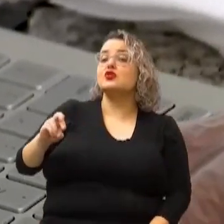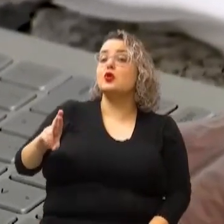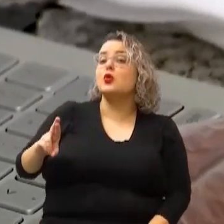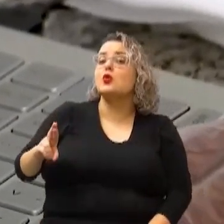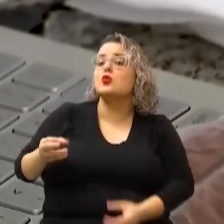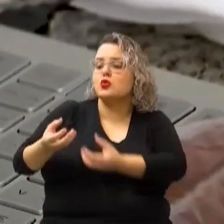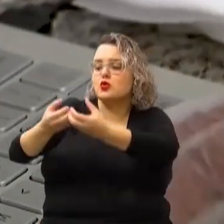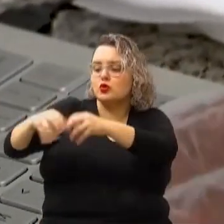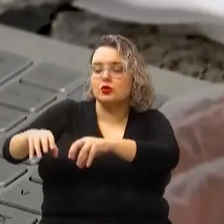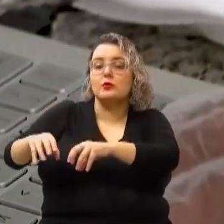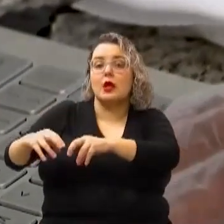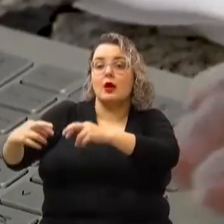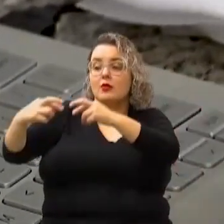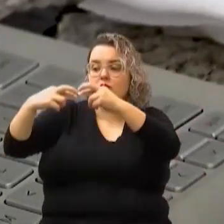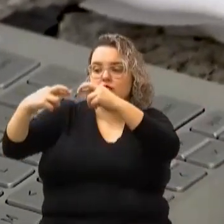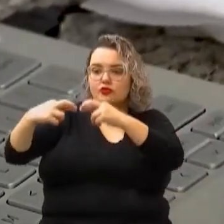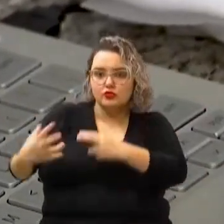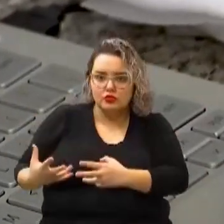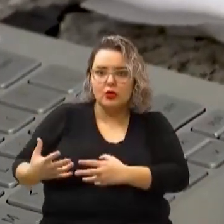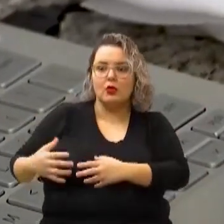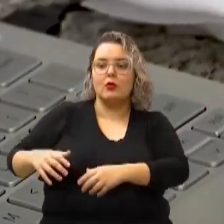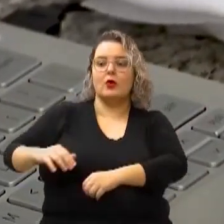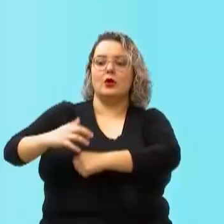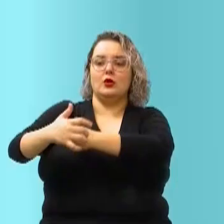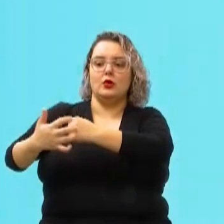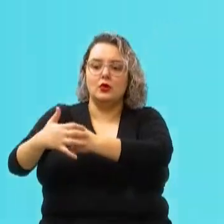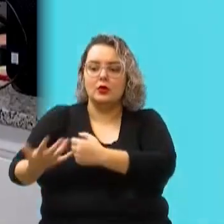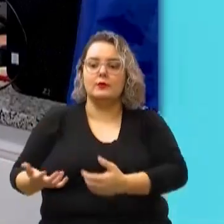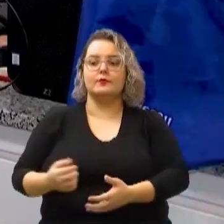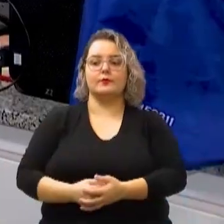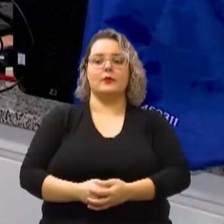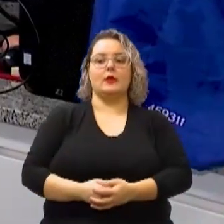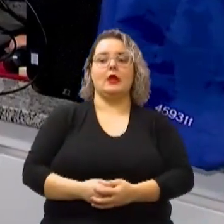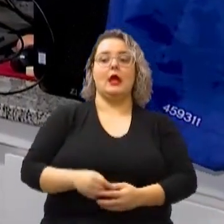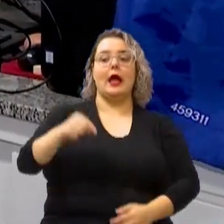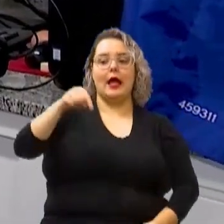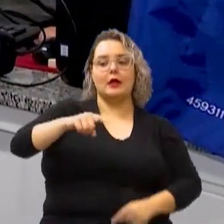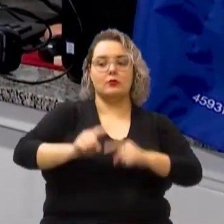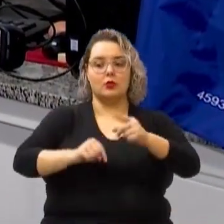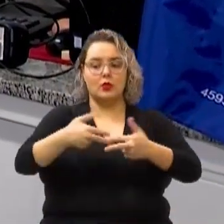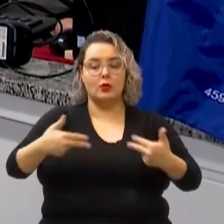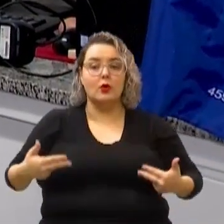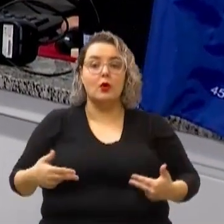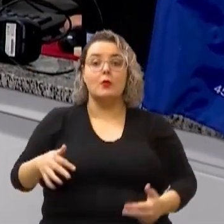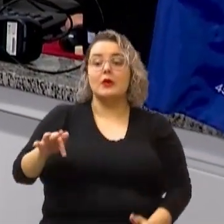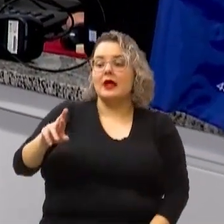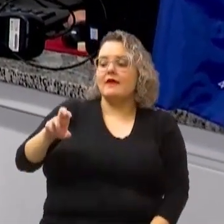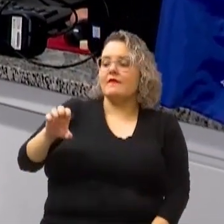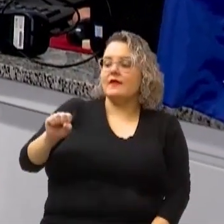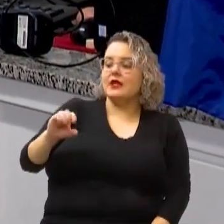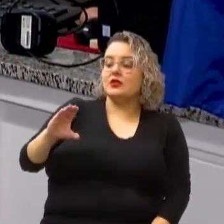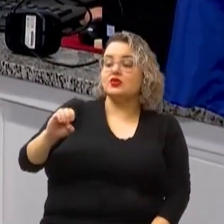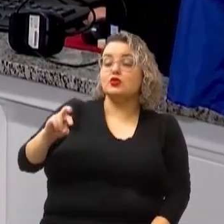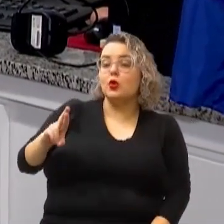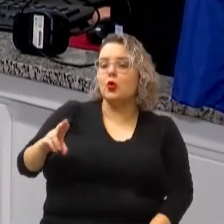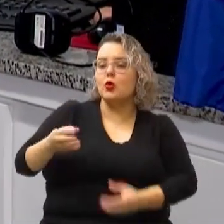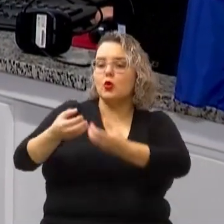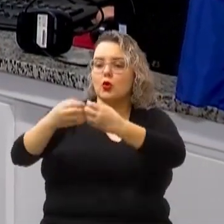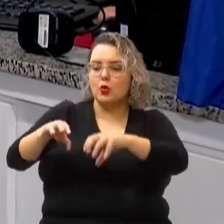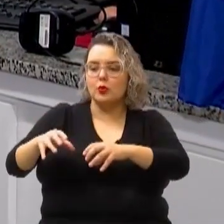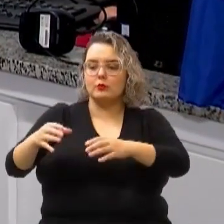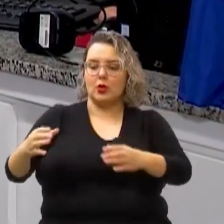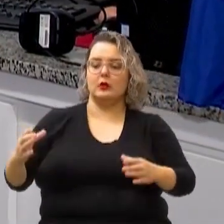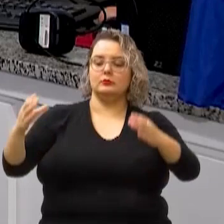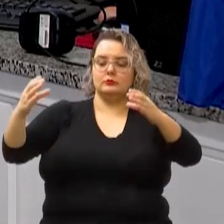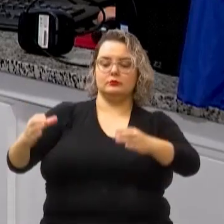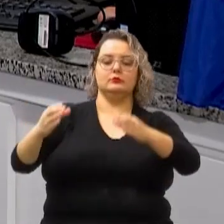ovos, usando visão eletrônica e computacional. Na indústria de ovoprodutos, para determinar o frescor do ovo,